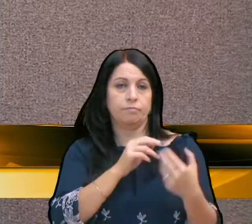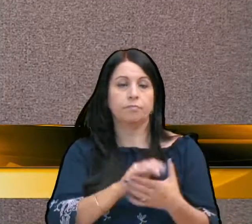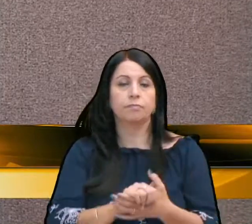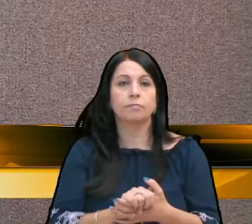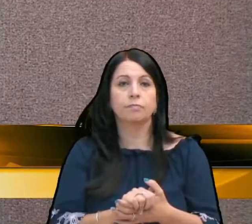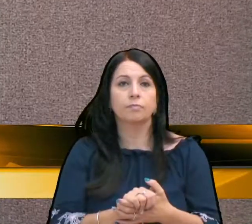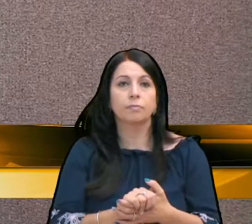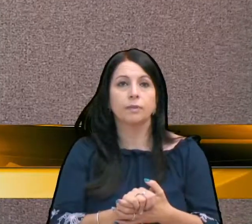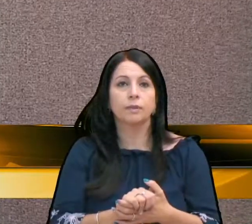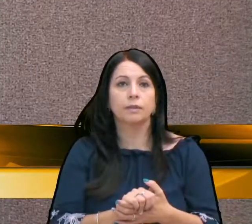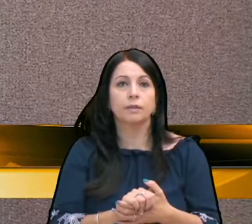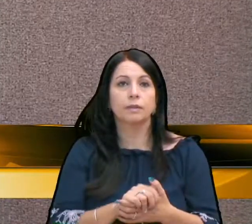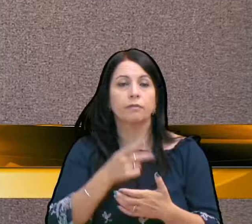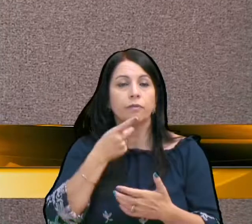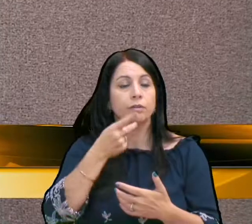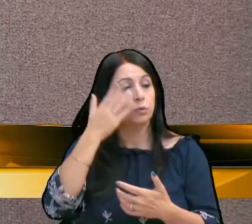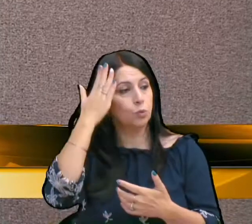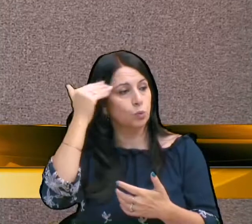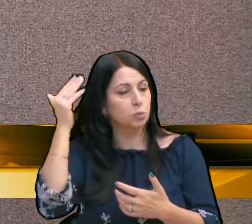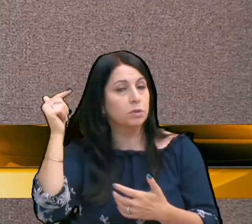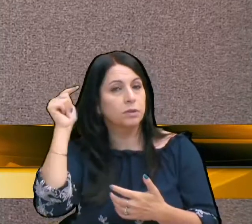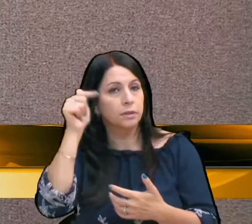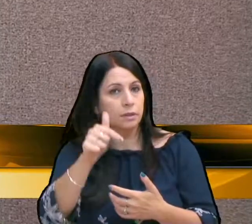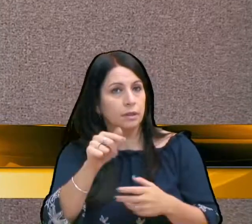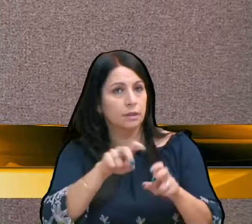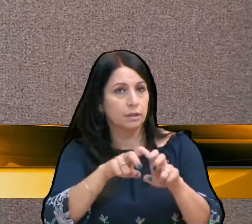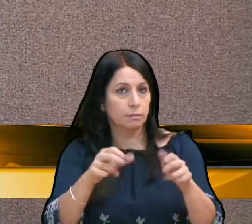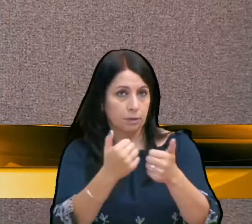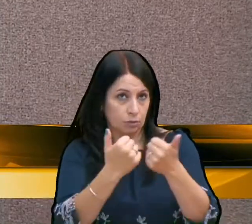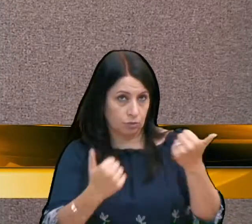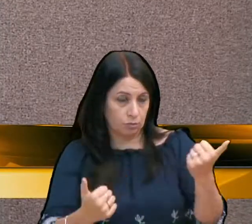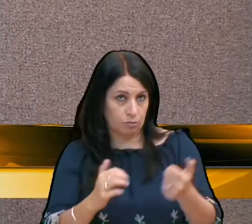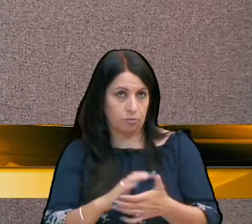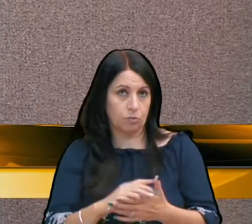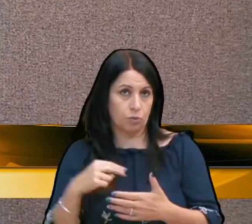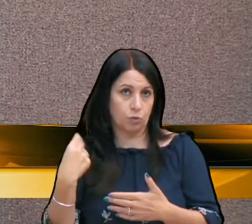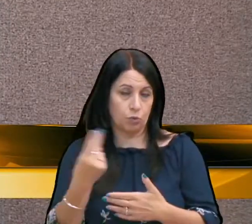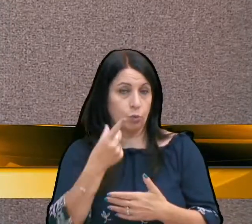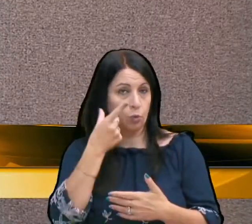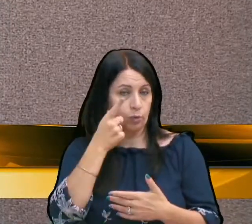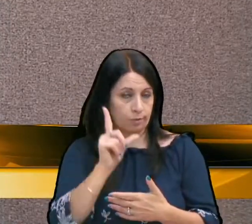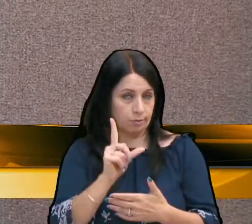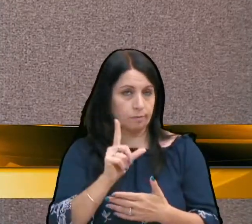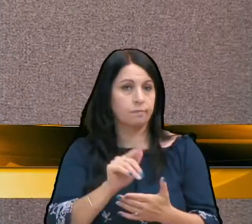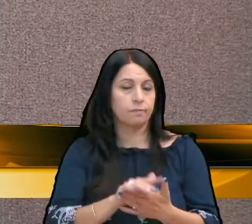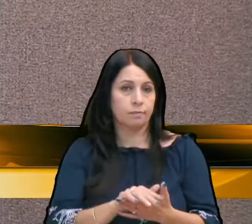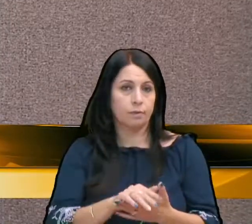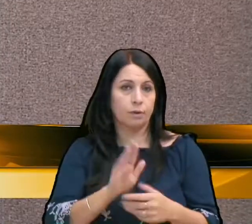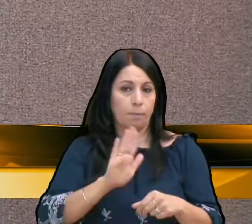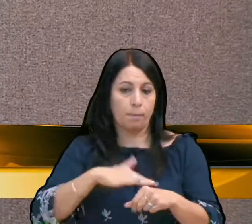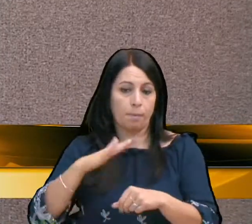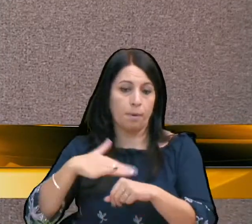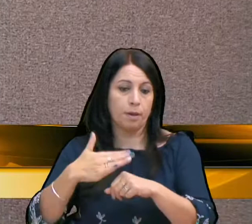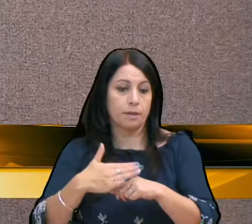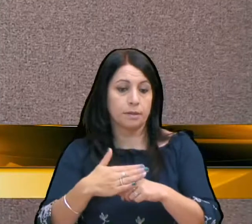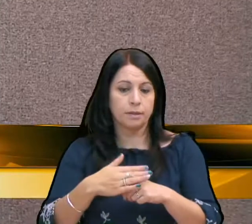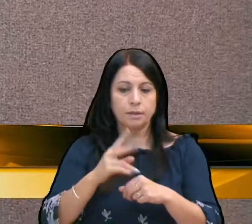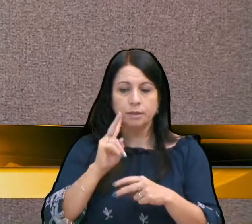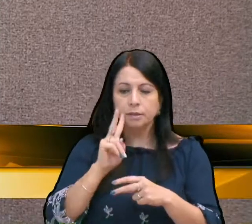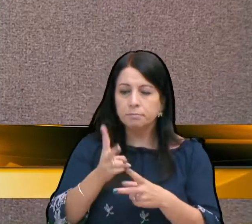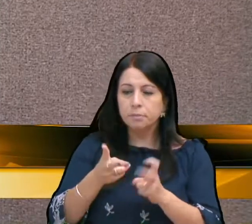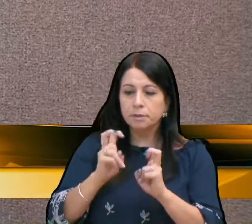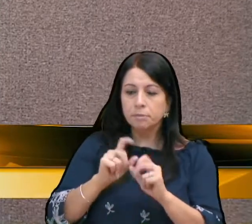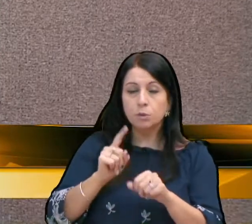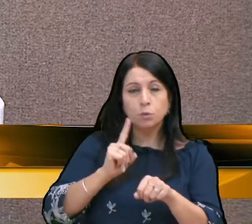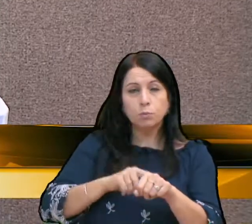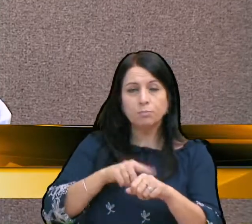Então, desejo sucesso à mesa diretora, que nós consigamos ter cada vez mais essa noção num